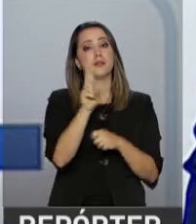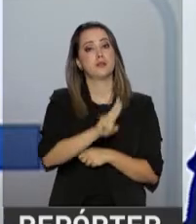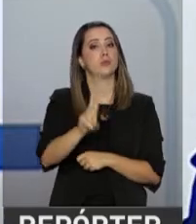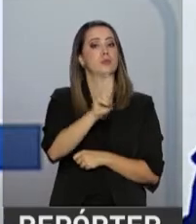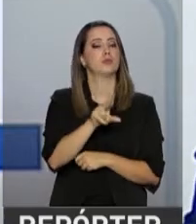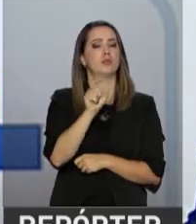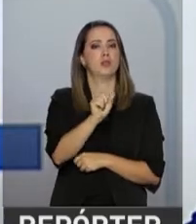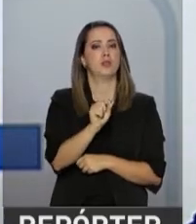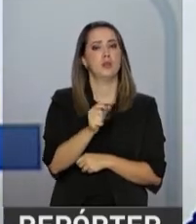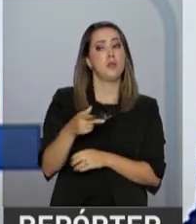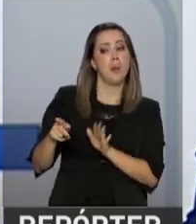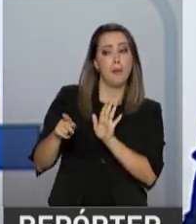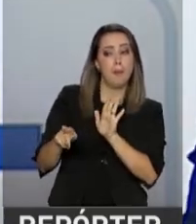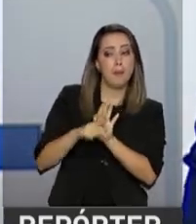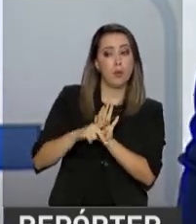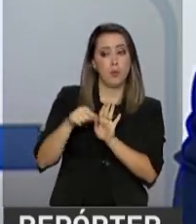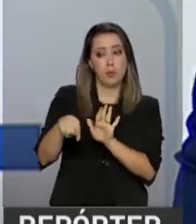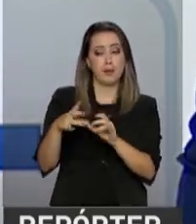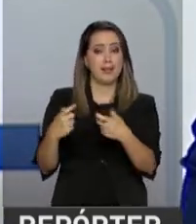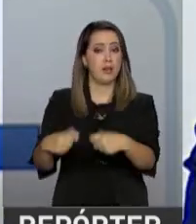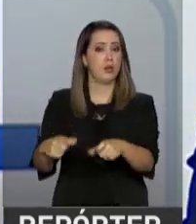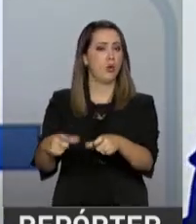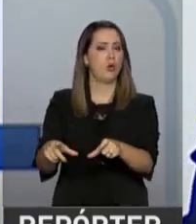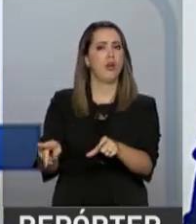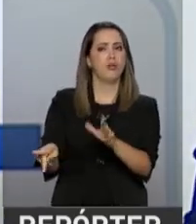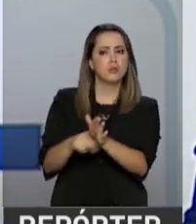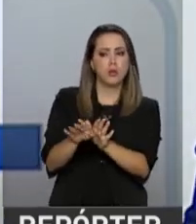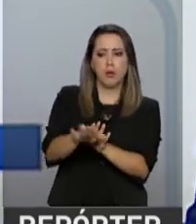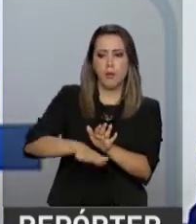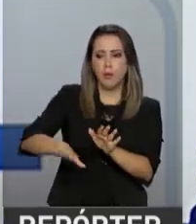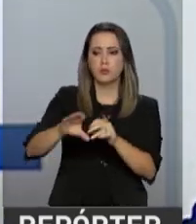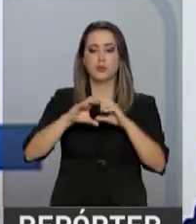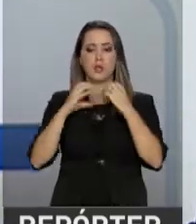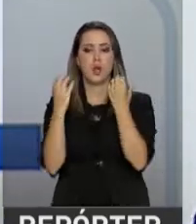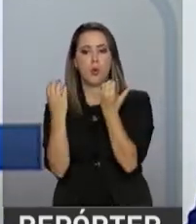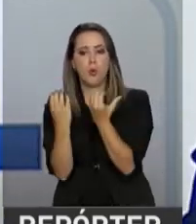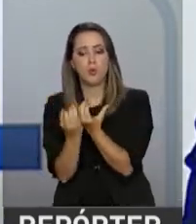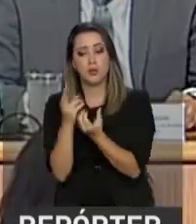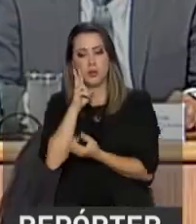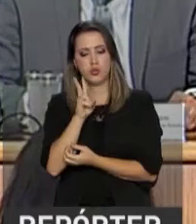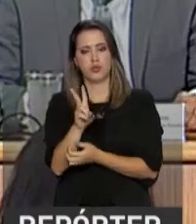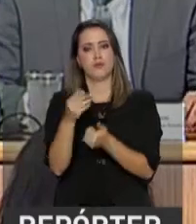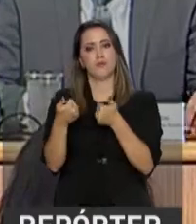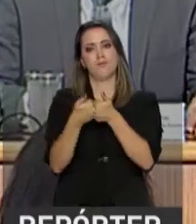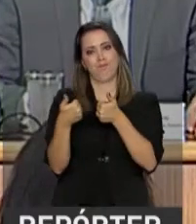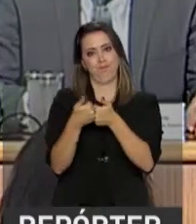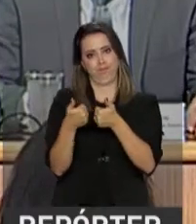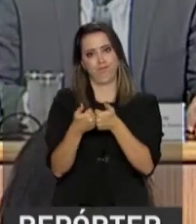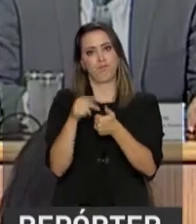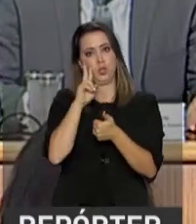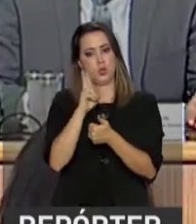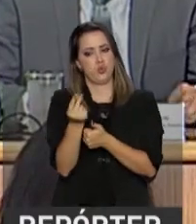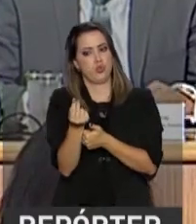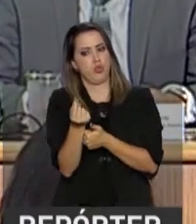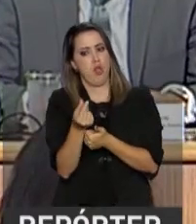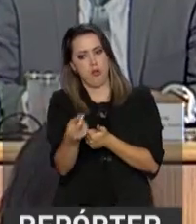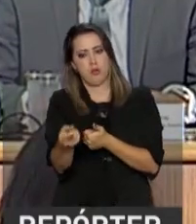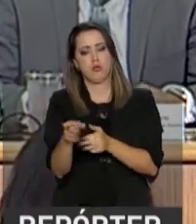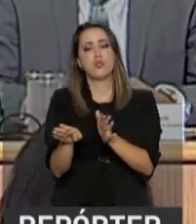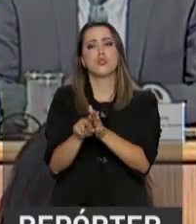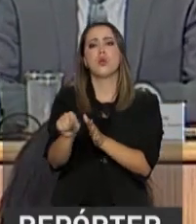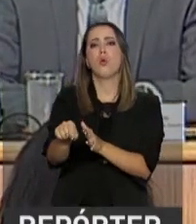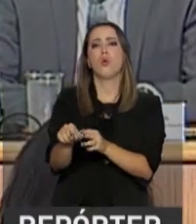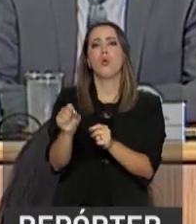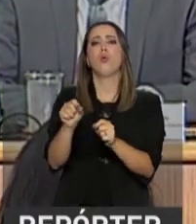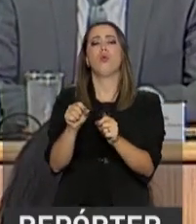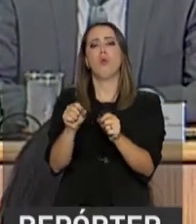um recurso para aquele por saúde a reforma daquela unidade o equipamento daquela unidade a sociedade tem tem visão clara do que